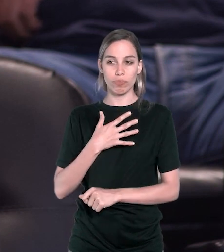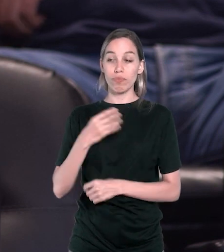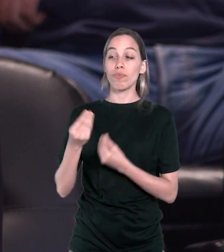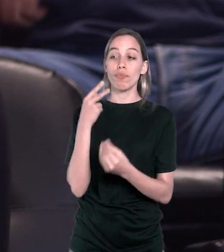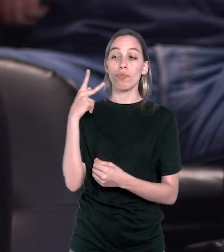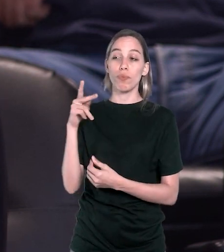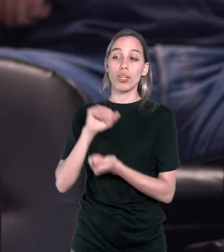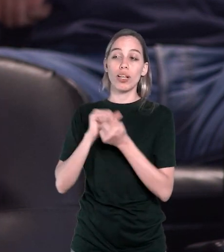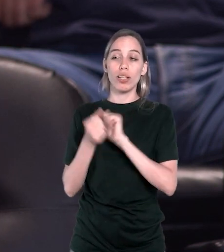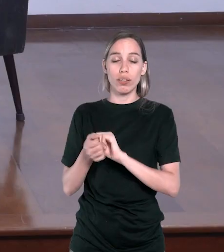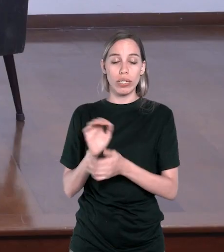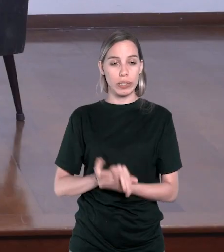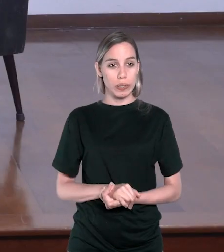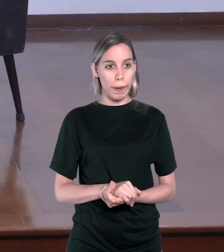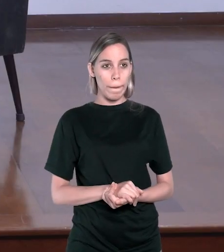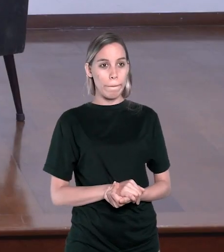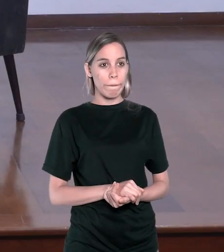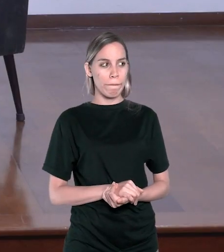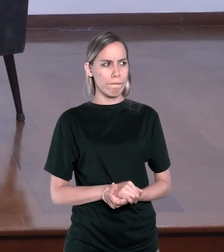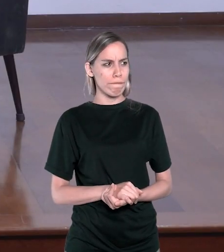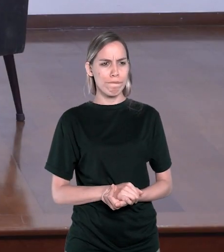adaptações. Bom,